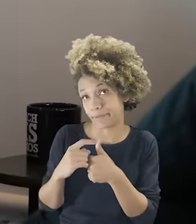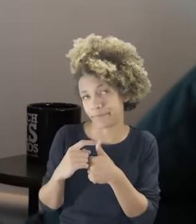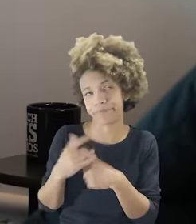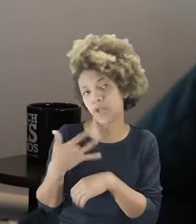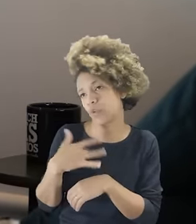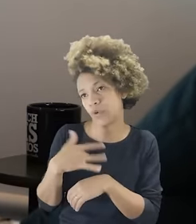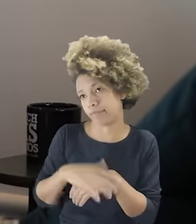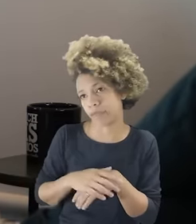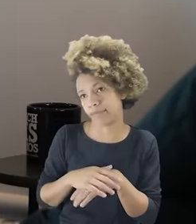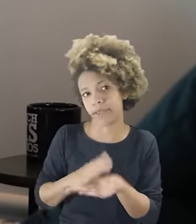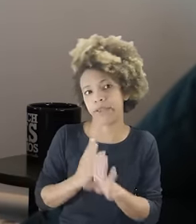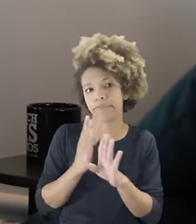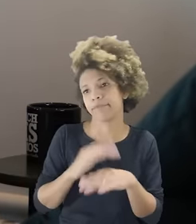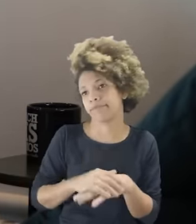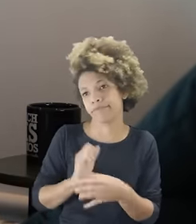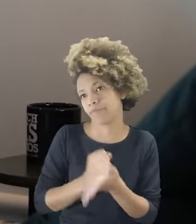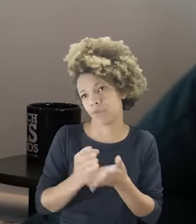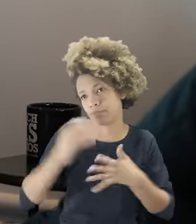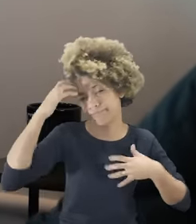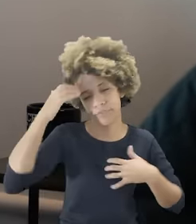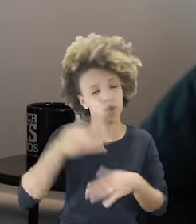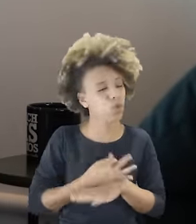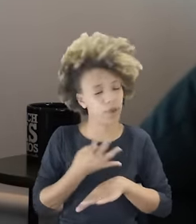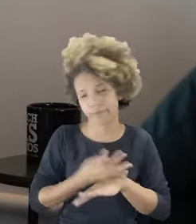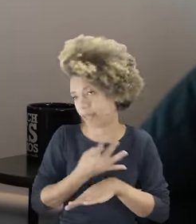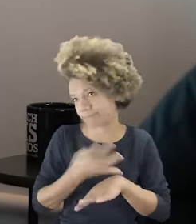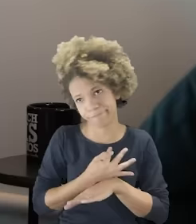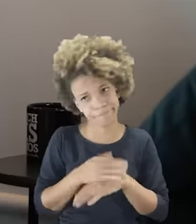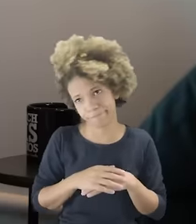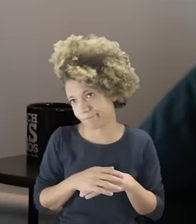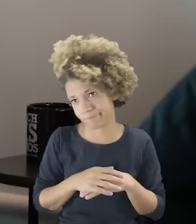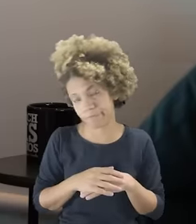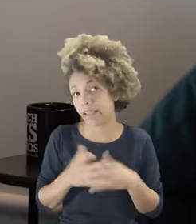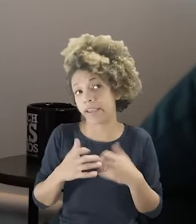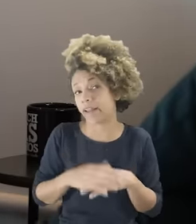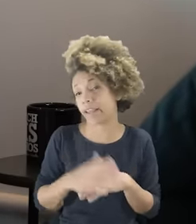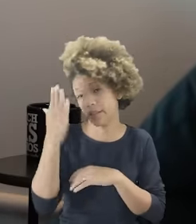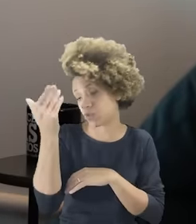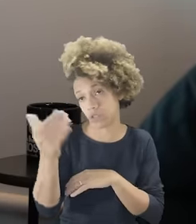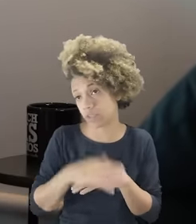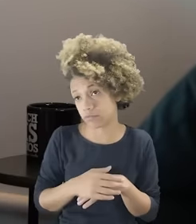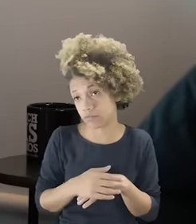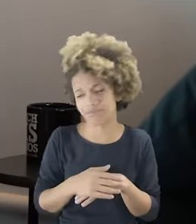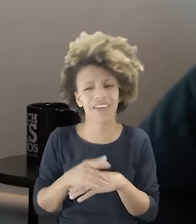Coitado dele libertar o macaco bicho não aguentava mas ele ele queria sucesso né daí eu falei Latino Olha